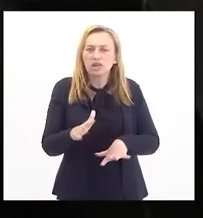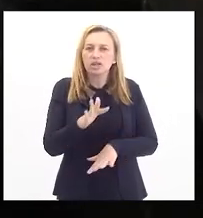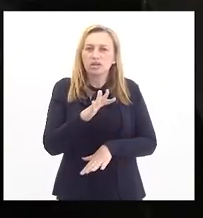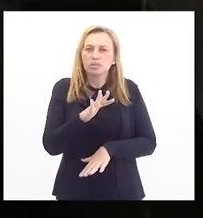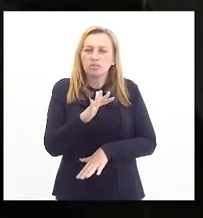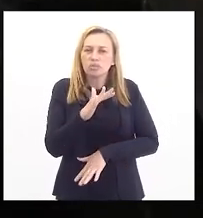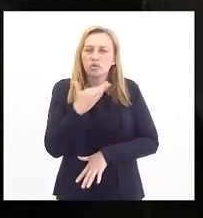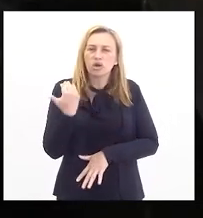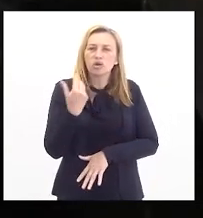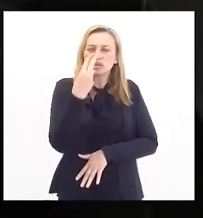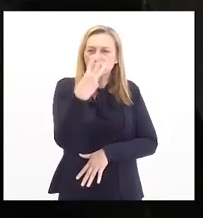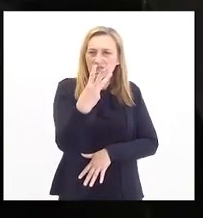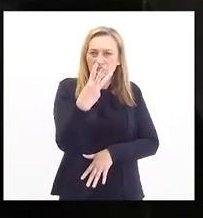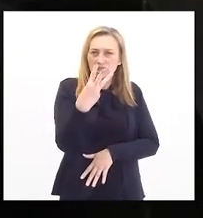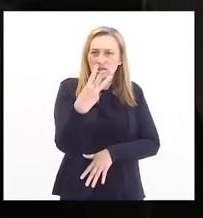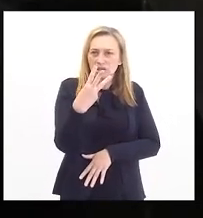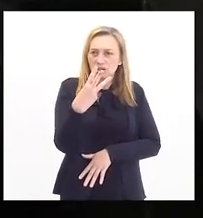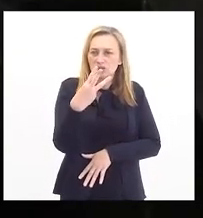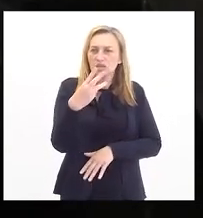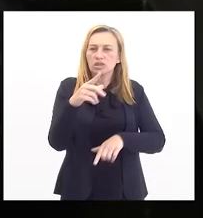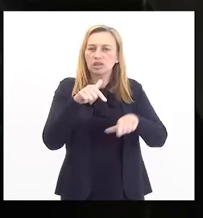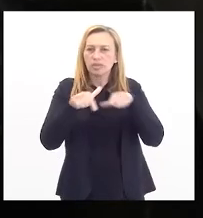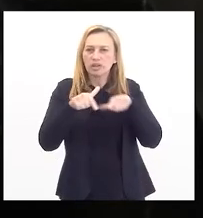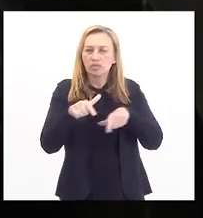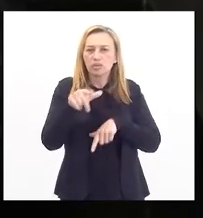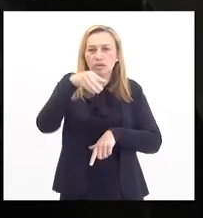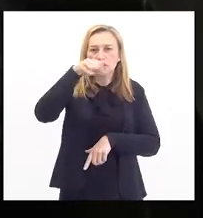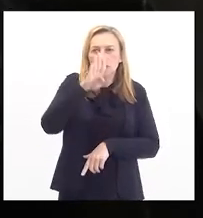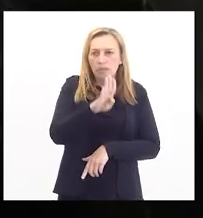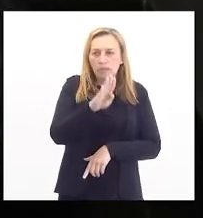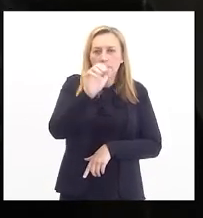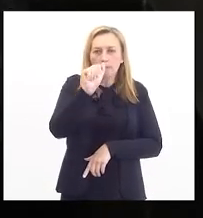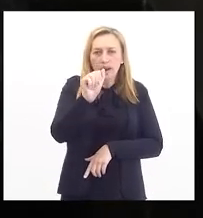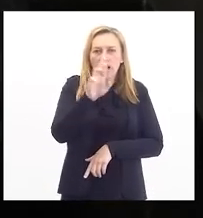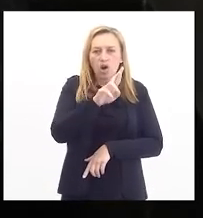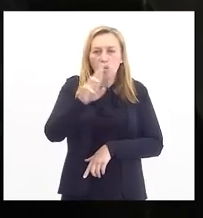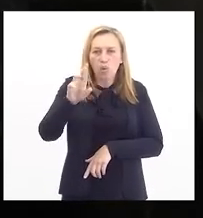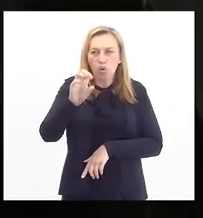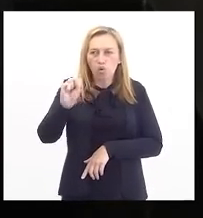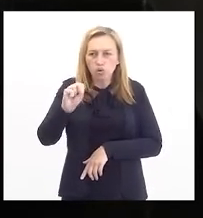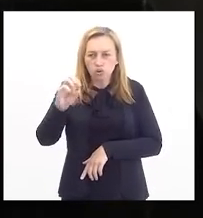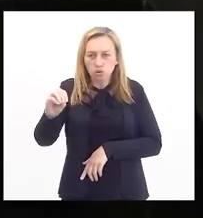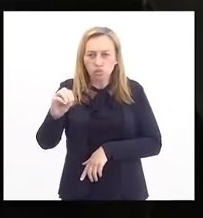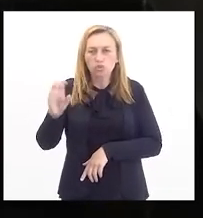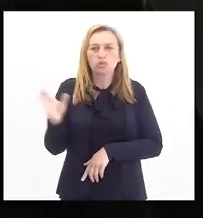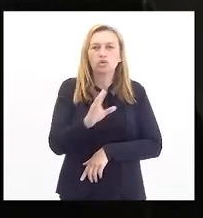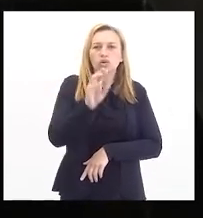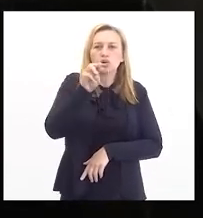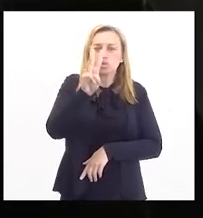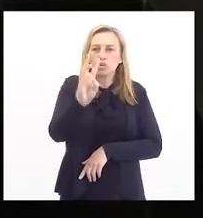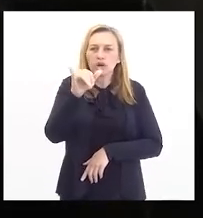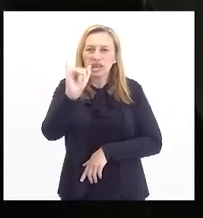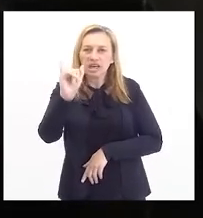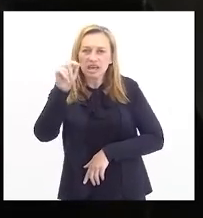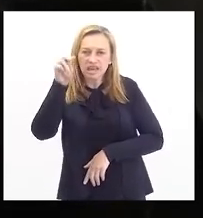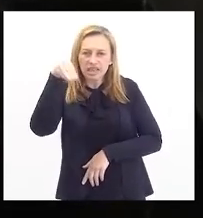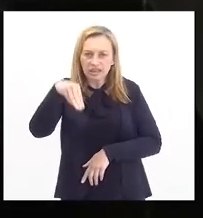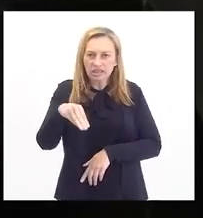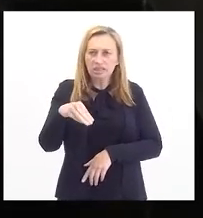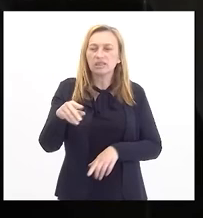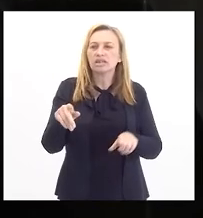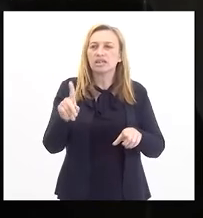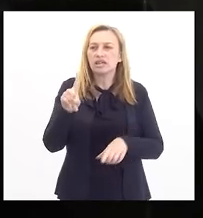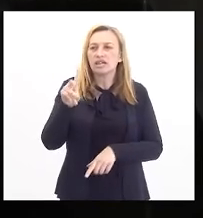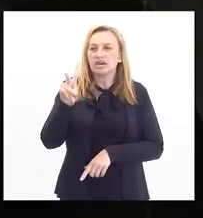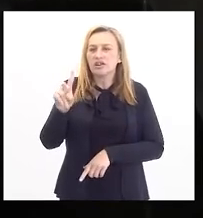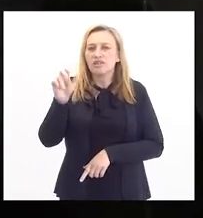operários: Barroso, William e Valmir. Foram assassinados, era um movimento de greve,